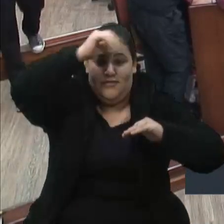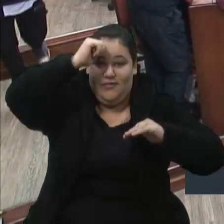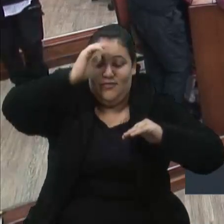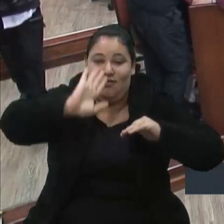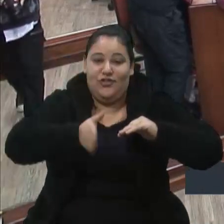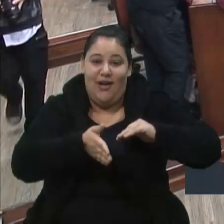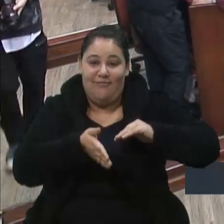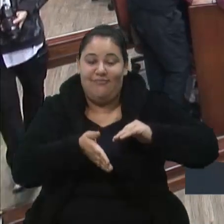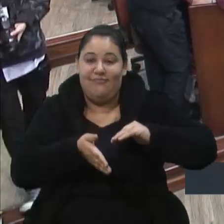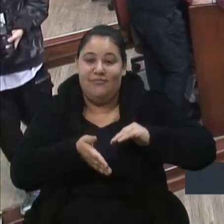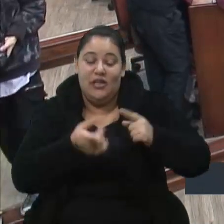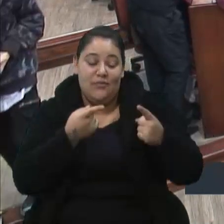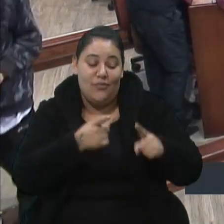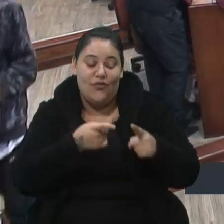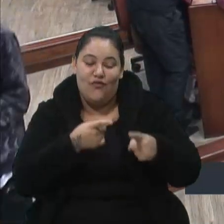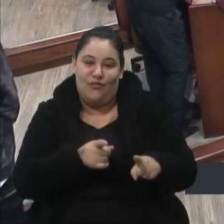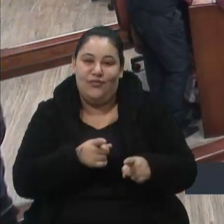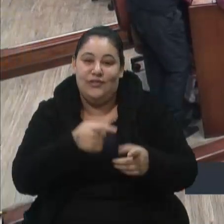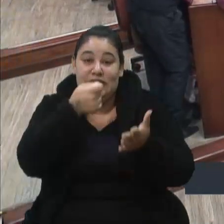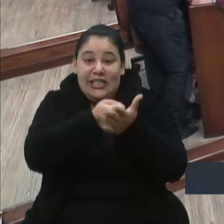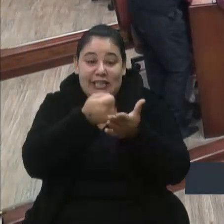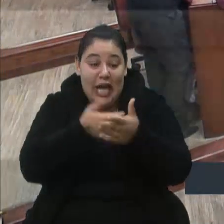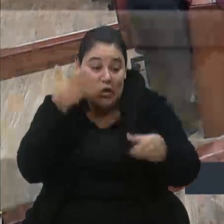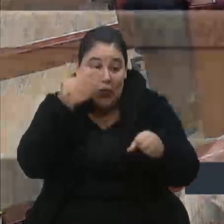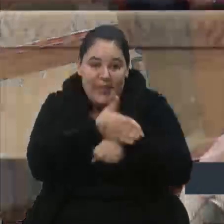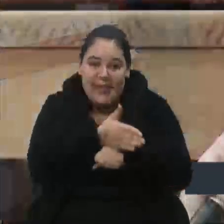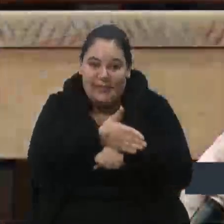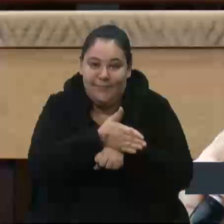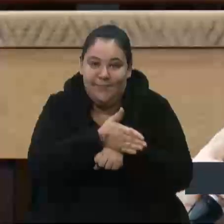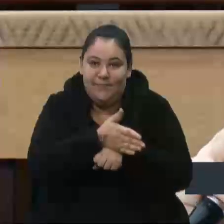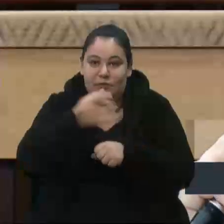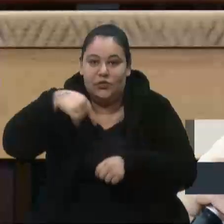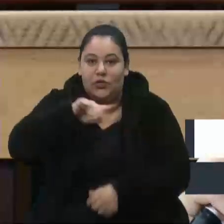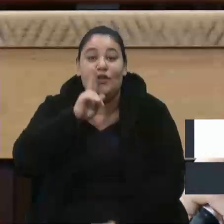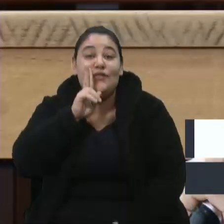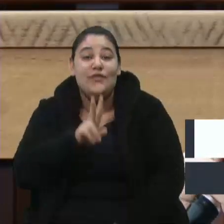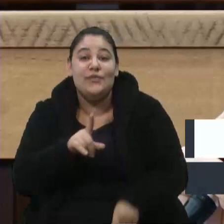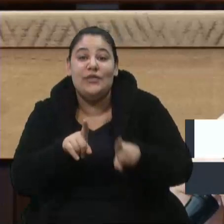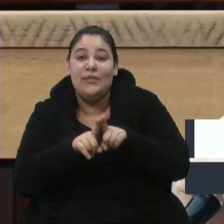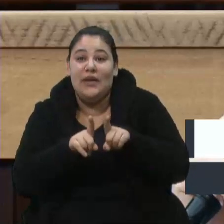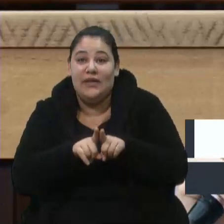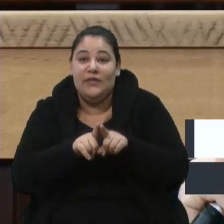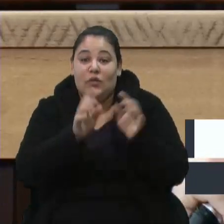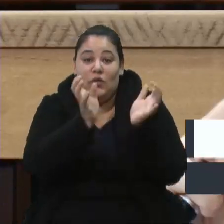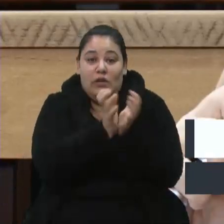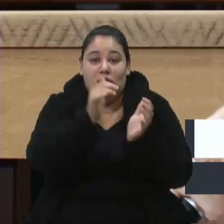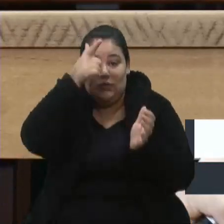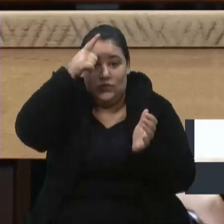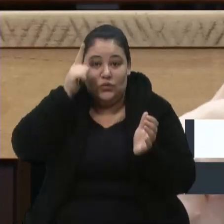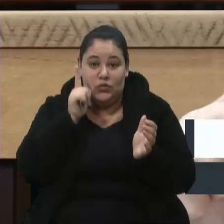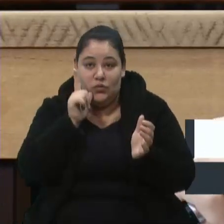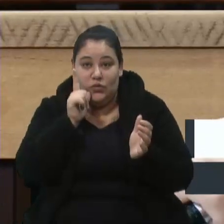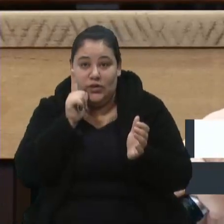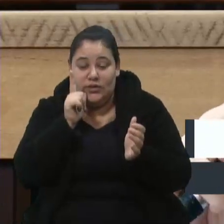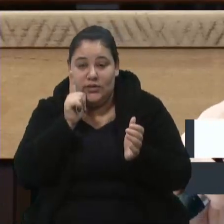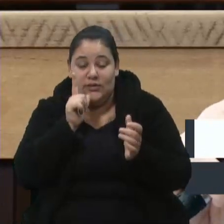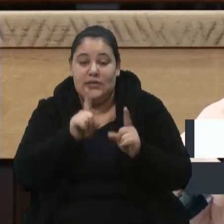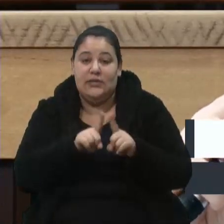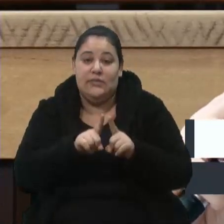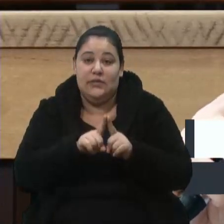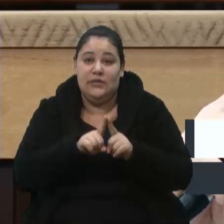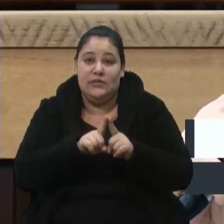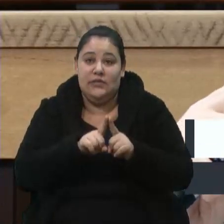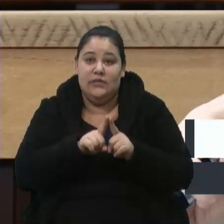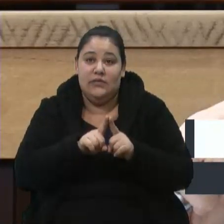e tensionou e tentaram entrar. Nós vimos o colega, o vereador Lucas Carinhato, e